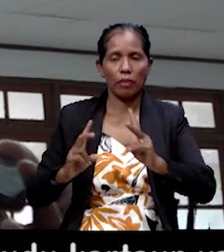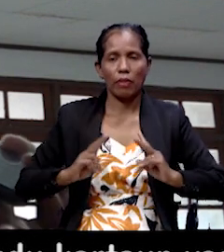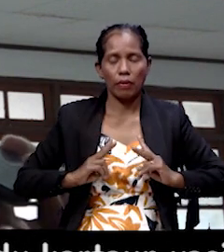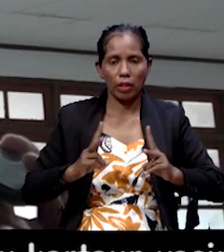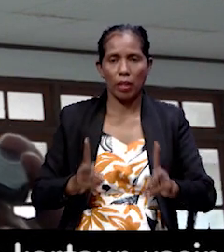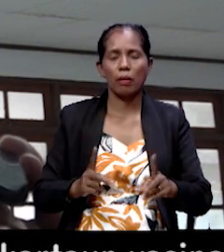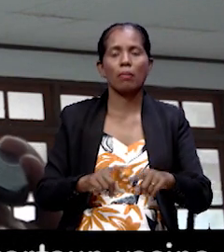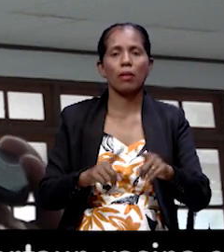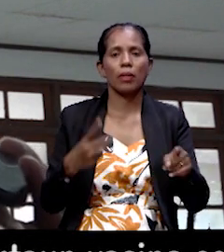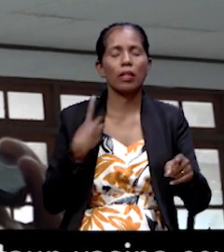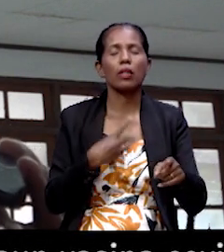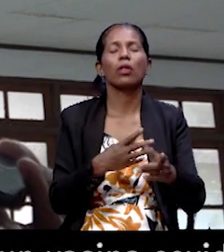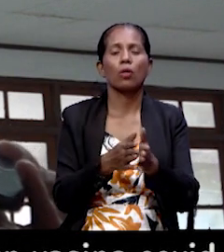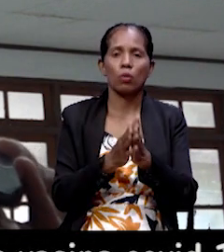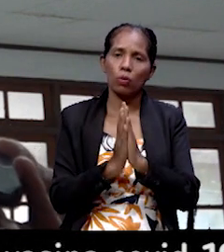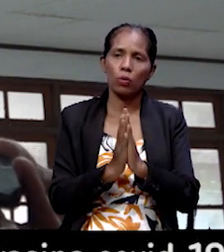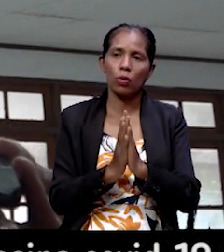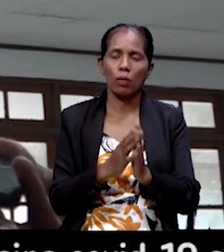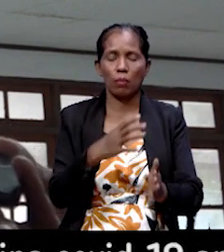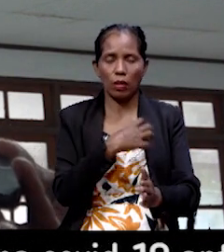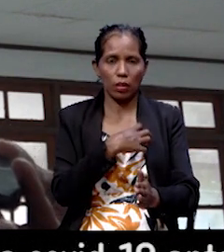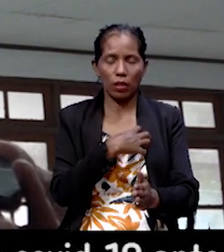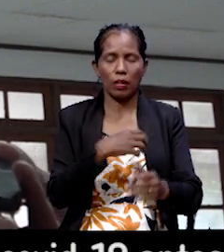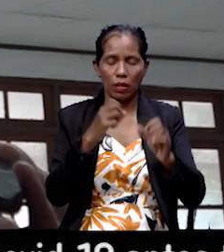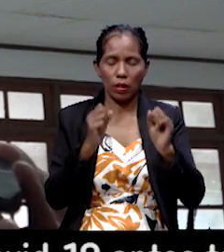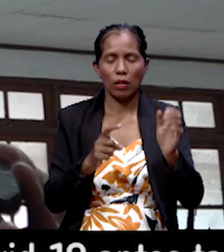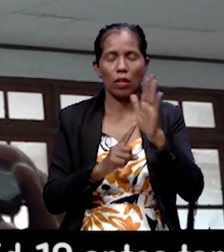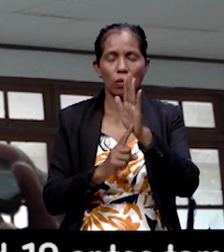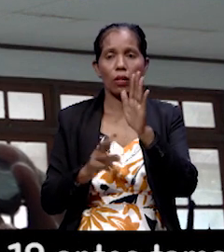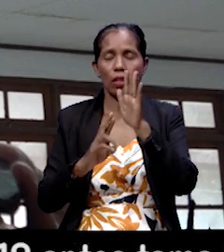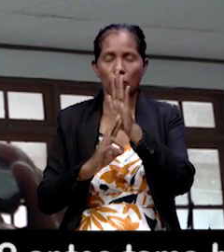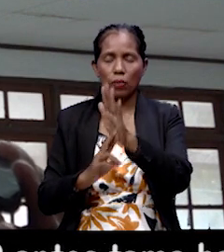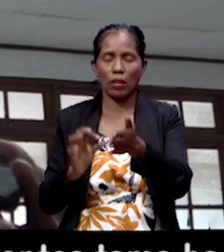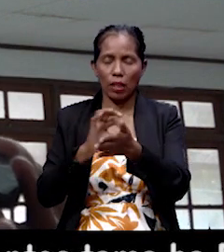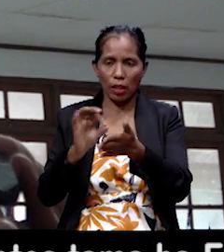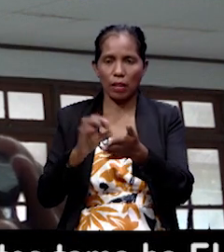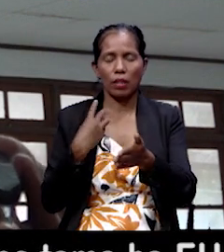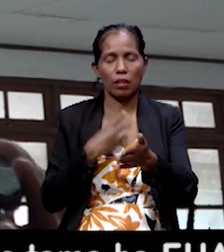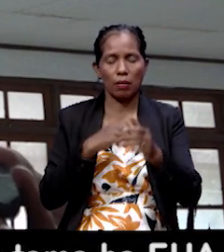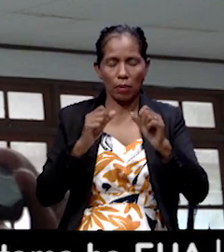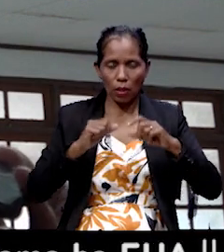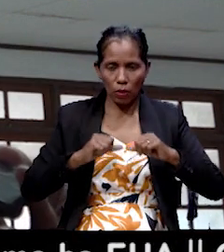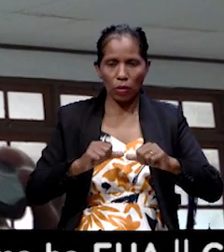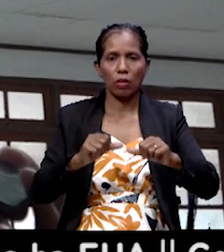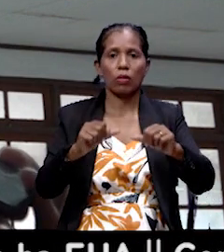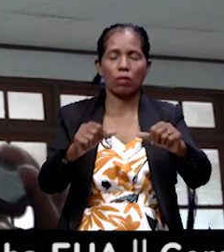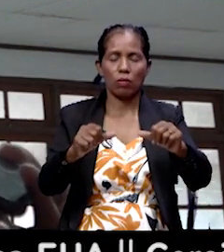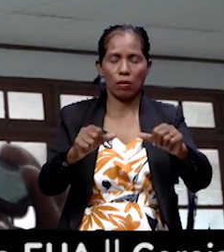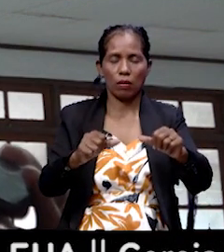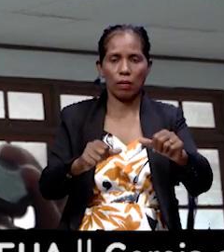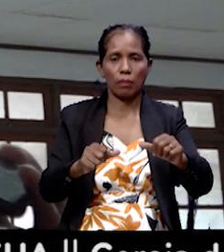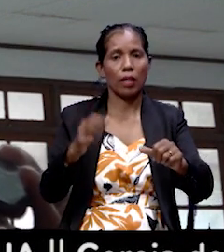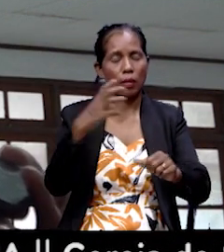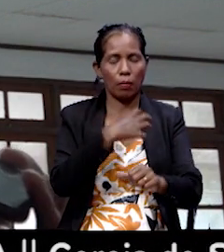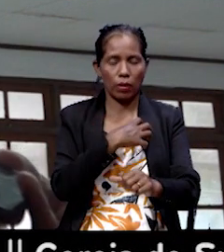bem, ita husu para atunone, comandante Esquadra hato relator escrita para a turnê e também continua a Bahia Comando